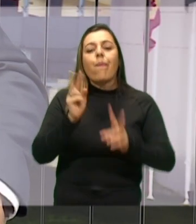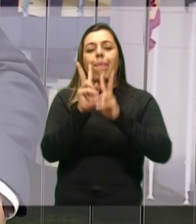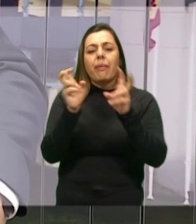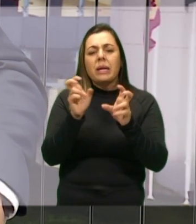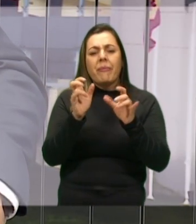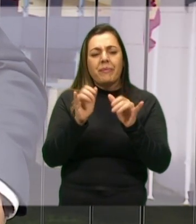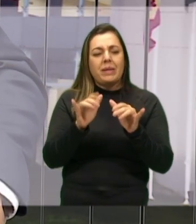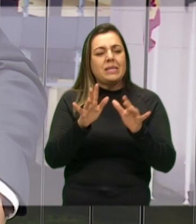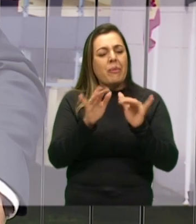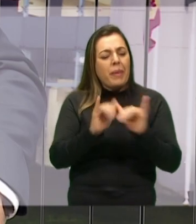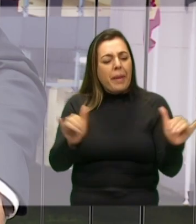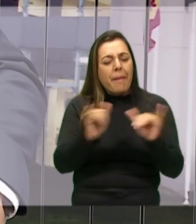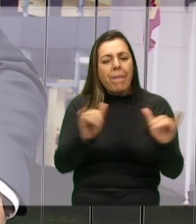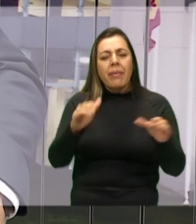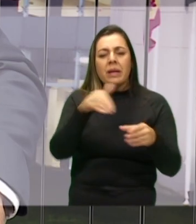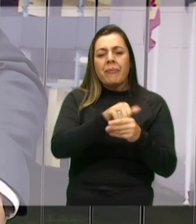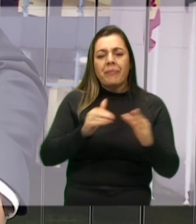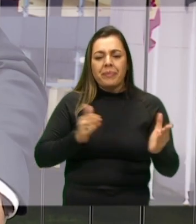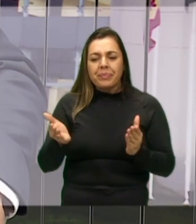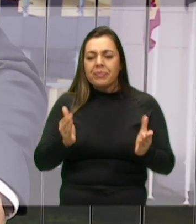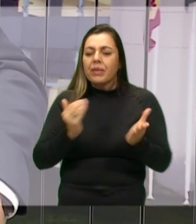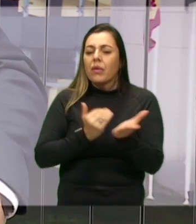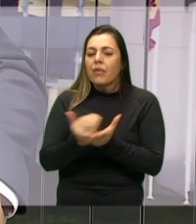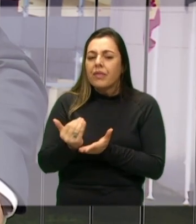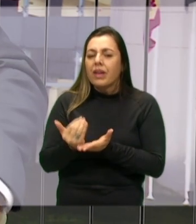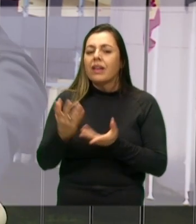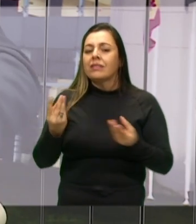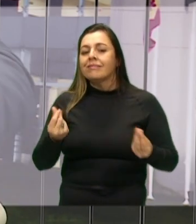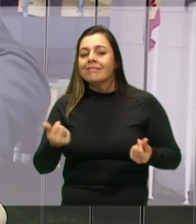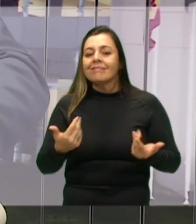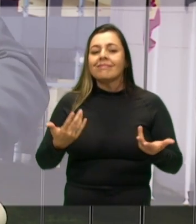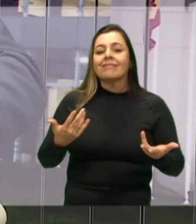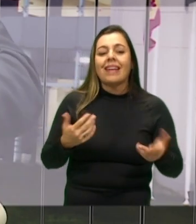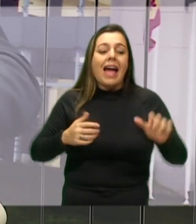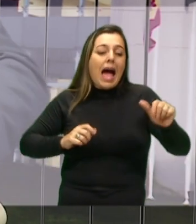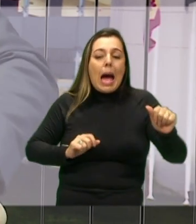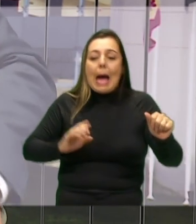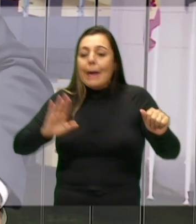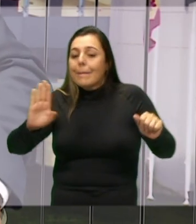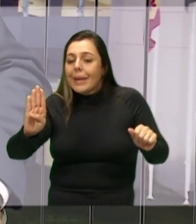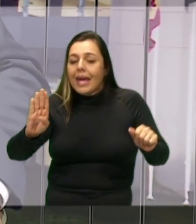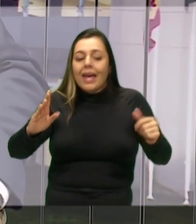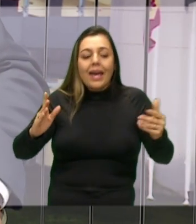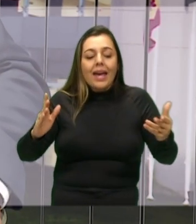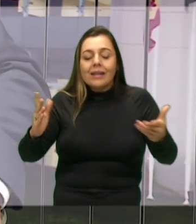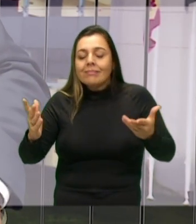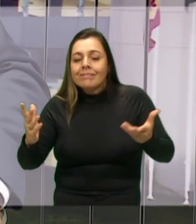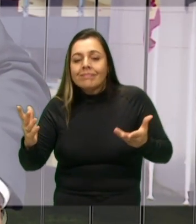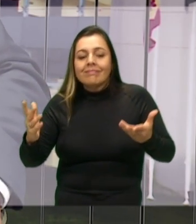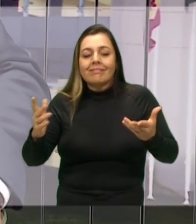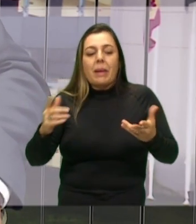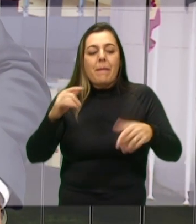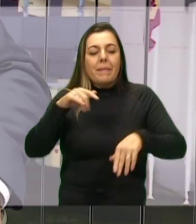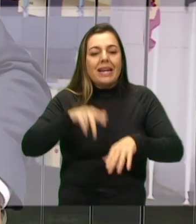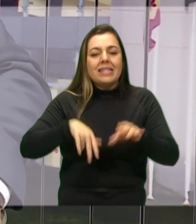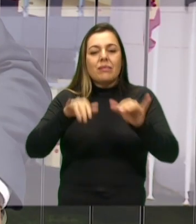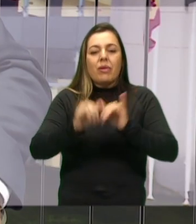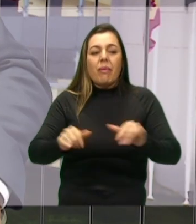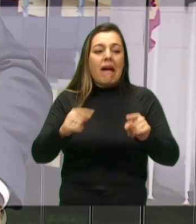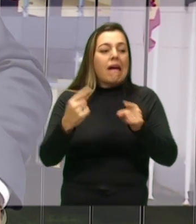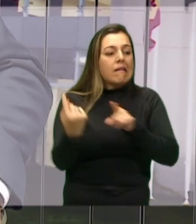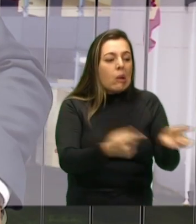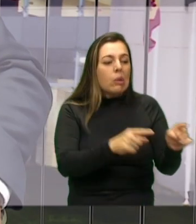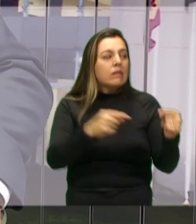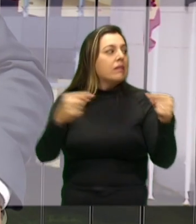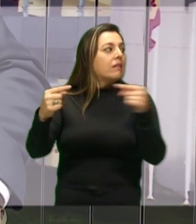de campanha eleitoral. Acho que o governo nesse início ainda está muito no A e B, ainda está muito nesse ritmo de campanha. Esse é contra e